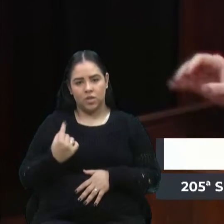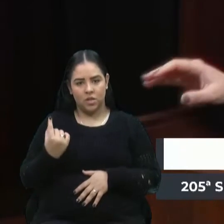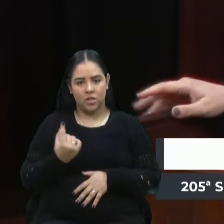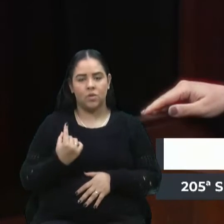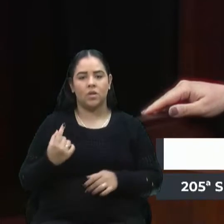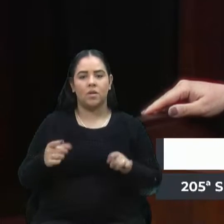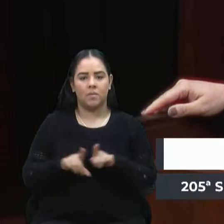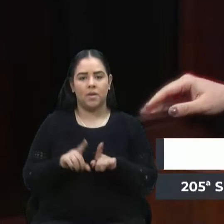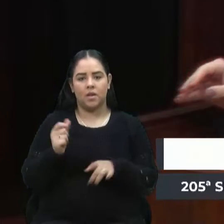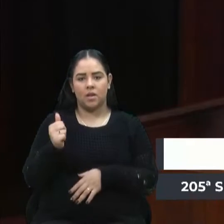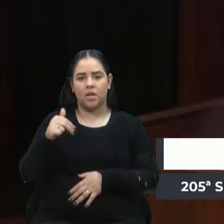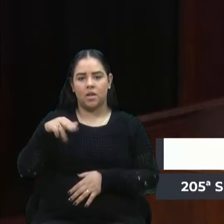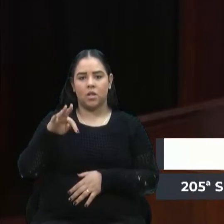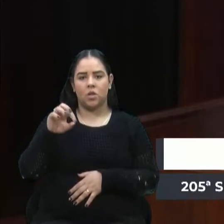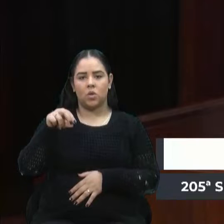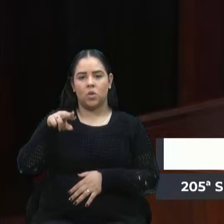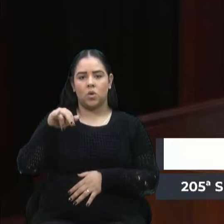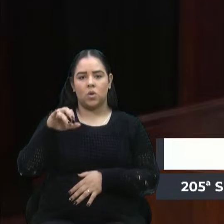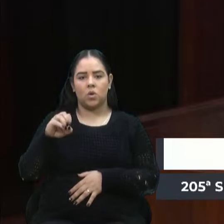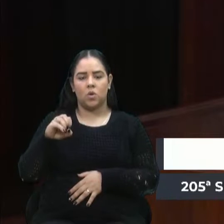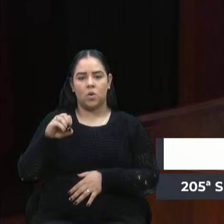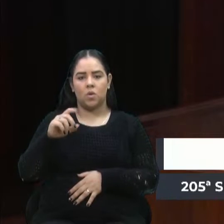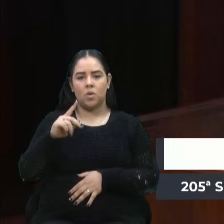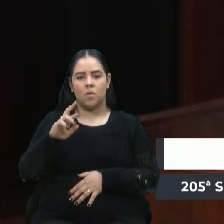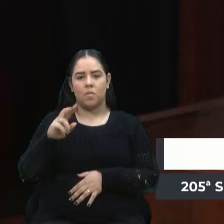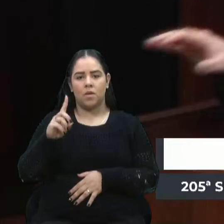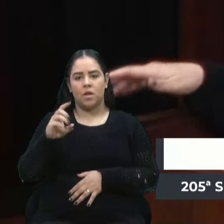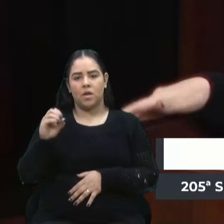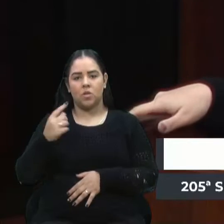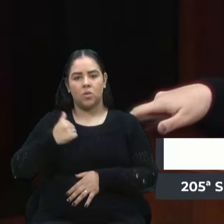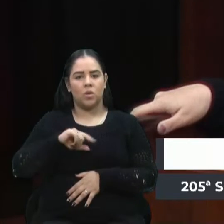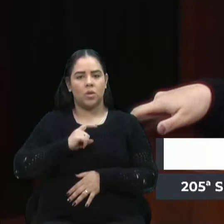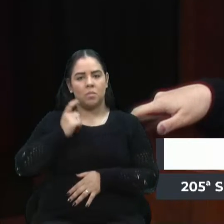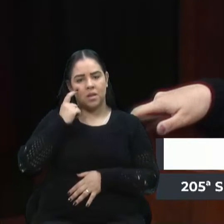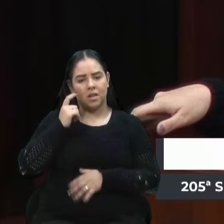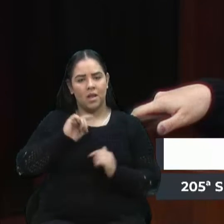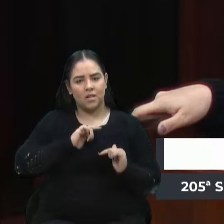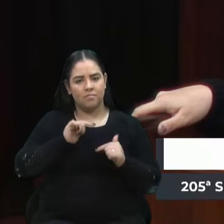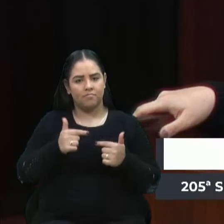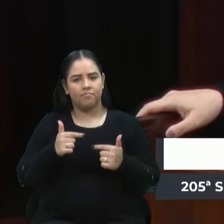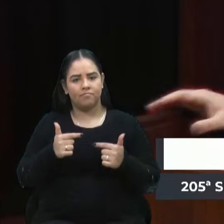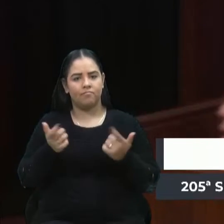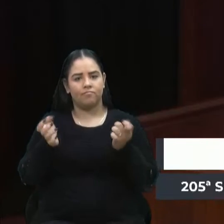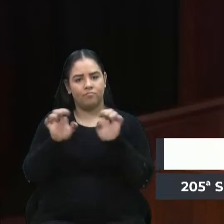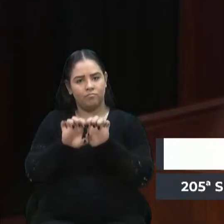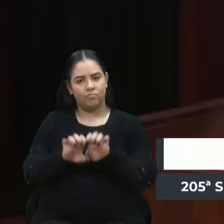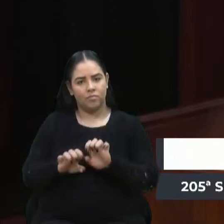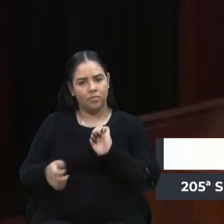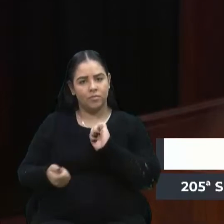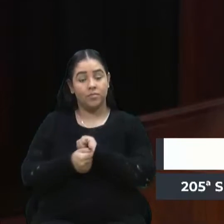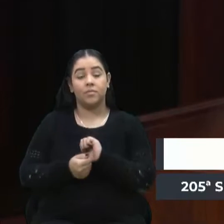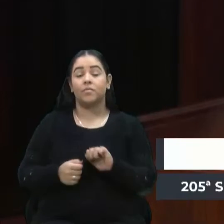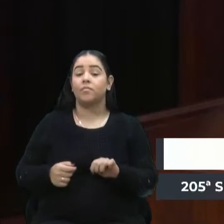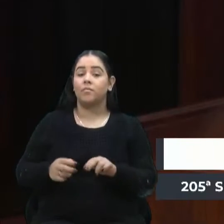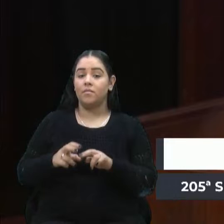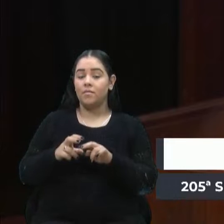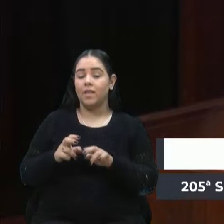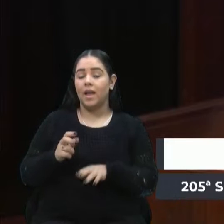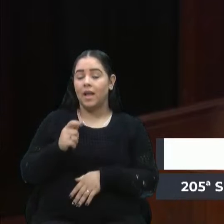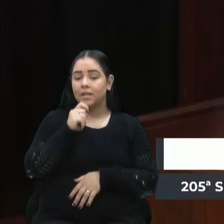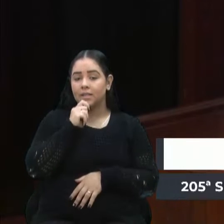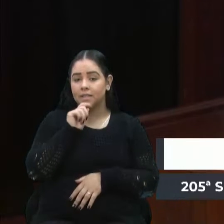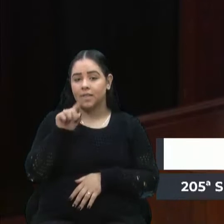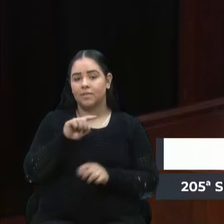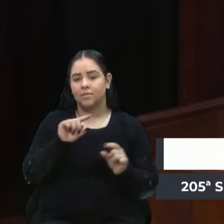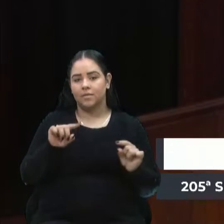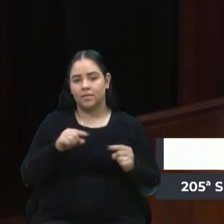fosse outra. E pensar em ações estruturantes, em ações conjuntas, ainda é um desafio, porque os